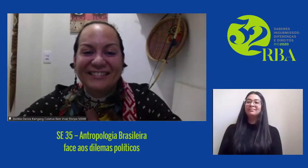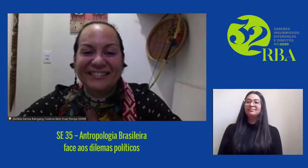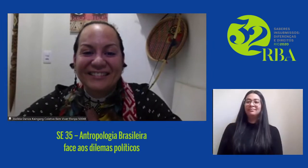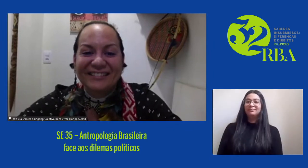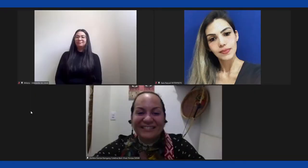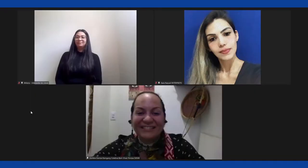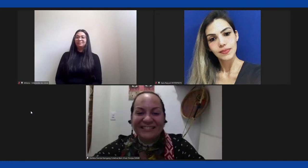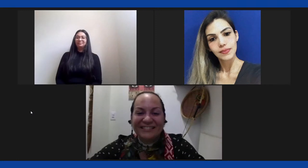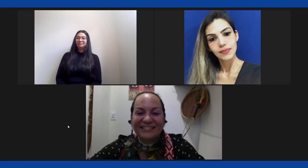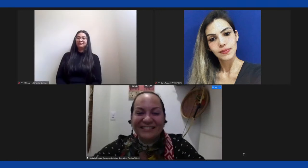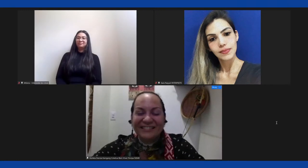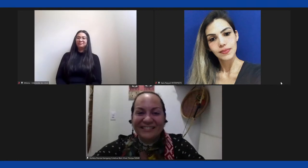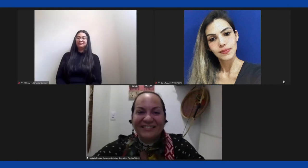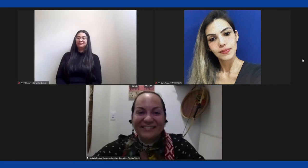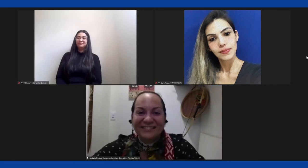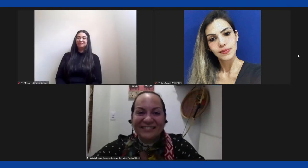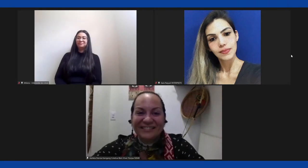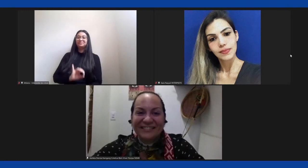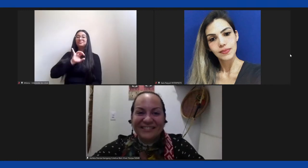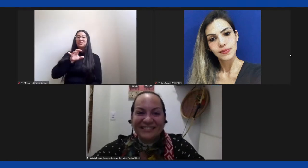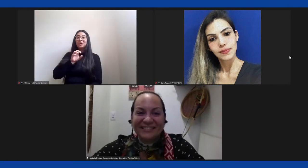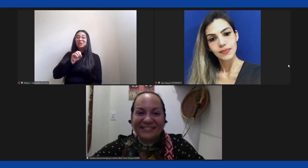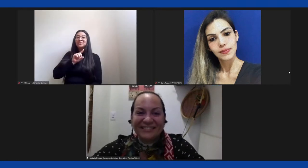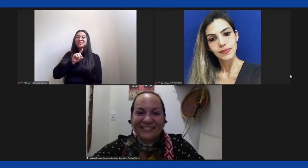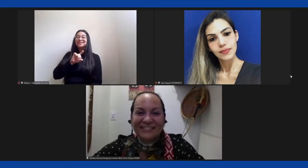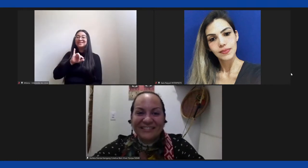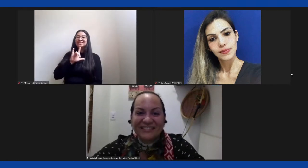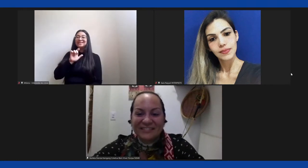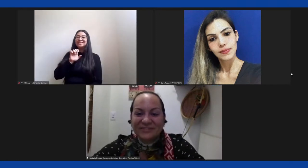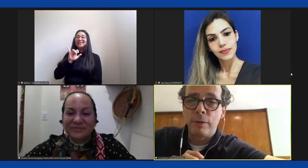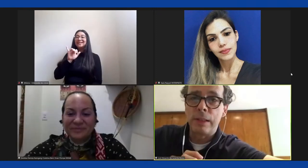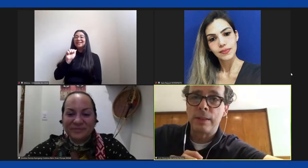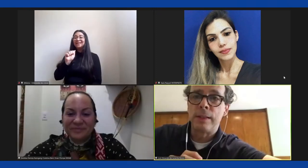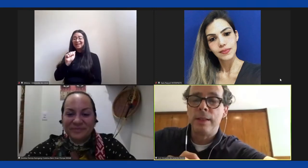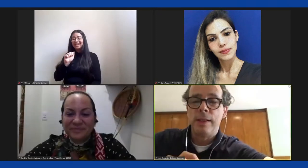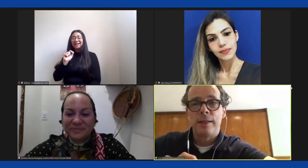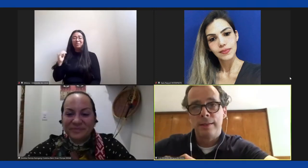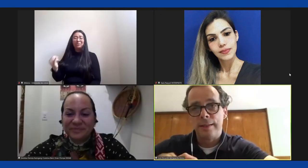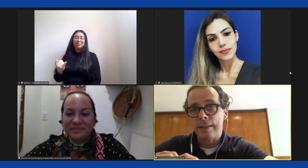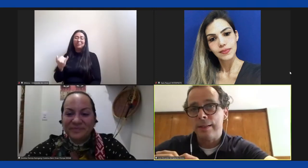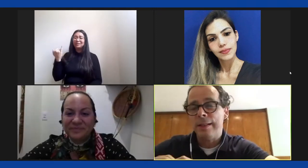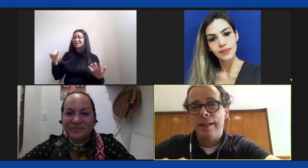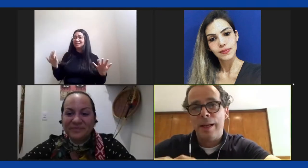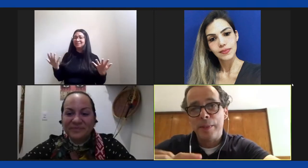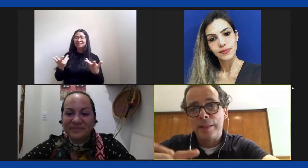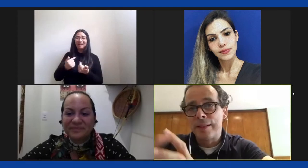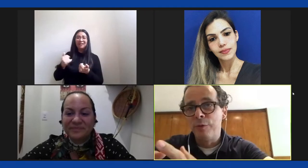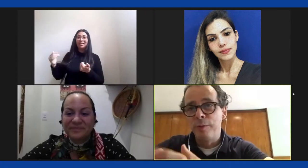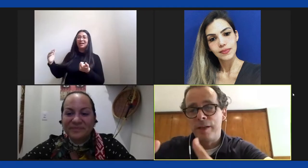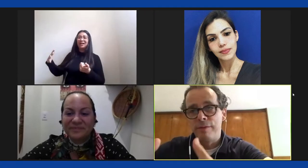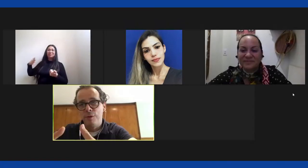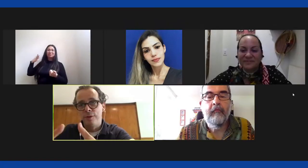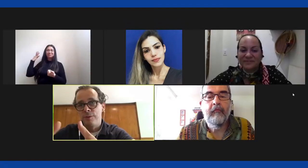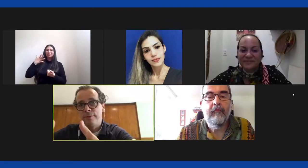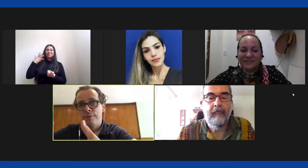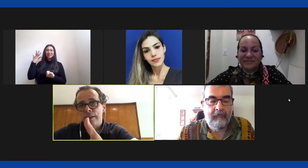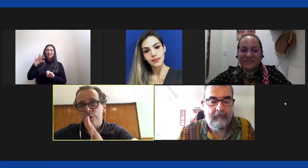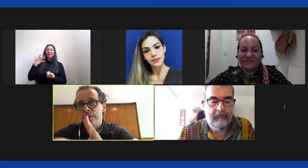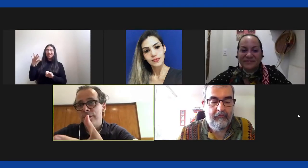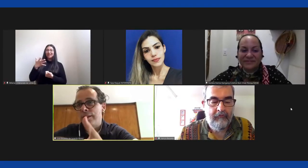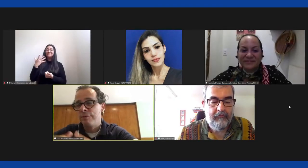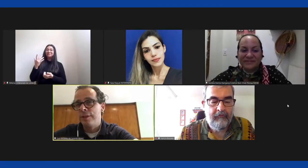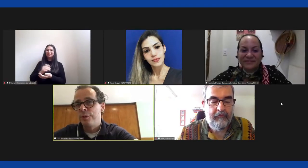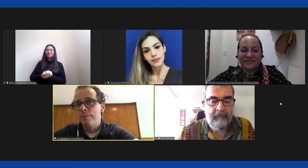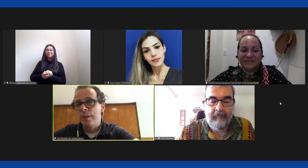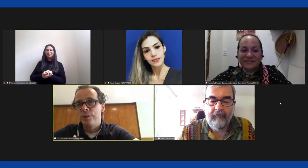Joselé muito obrigado pela sua apresentação maravilhosa quer dizer a apresentação foi maravilhosa o que você